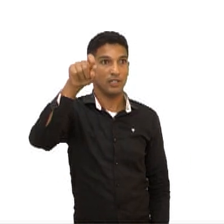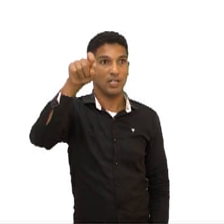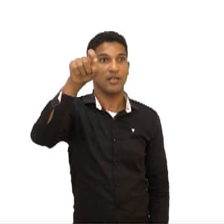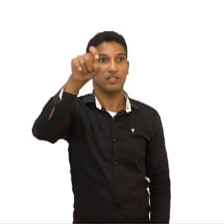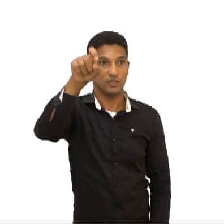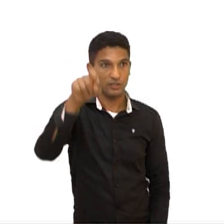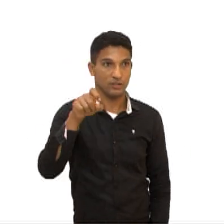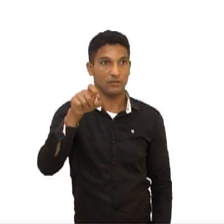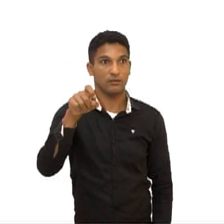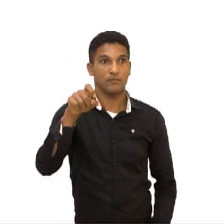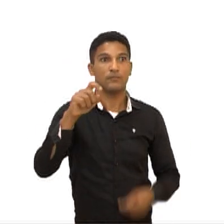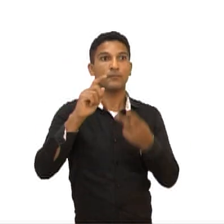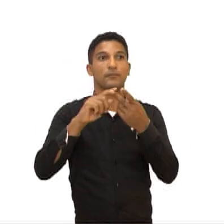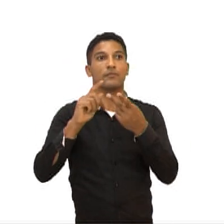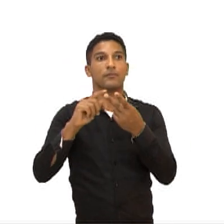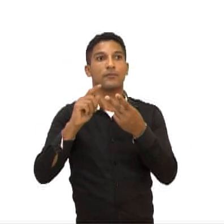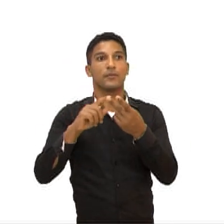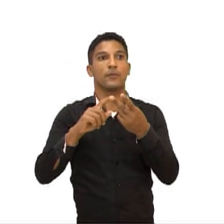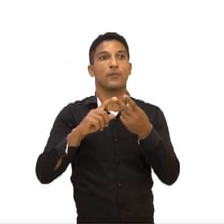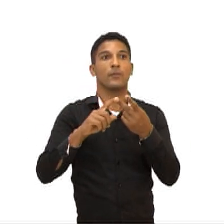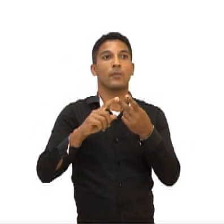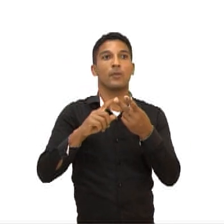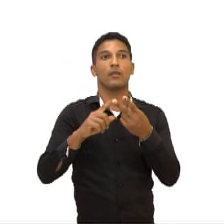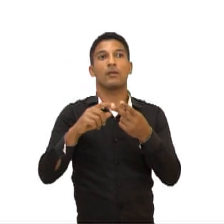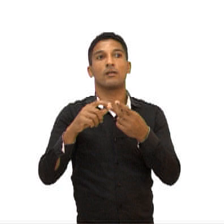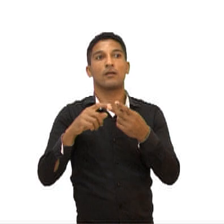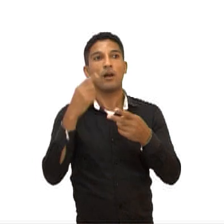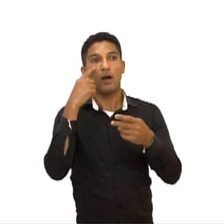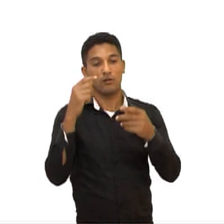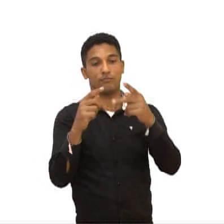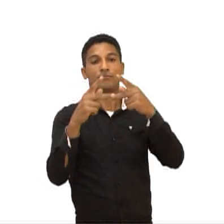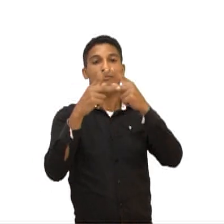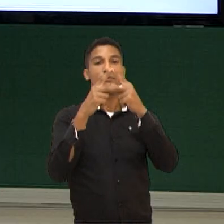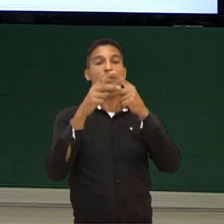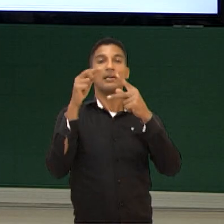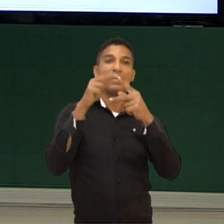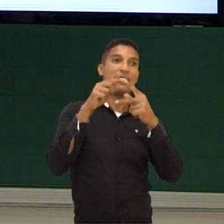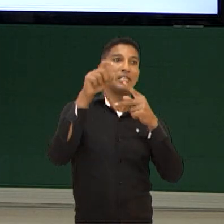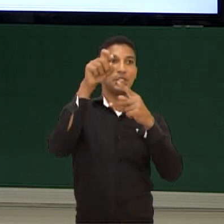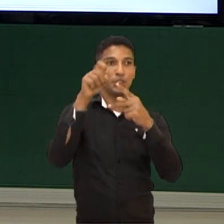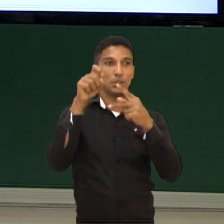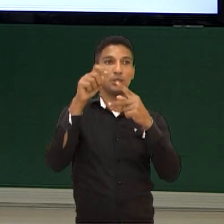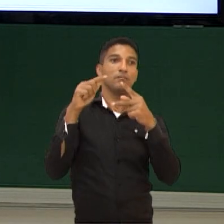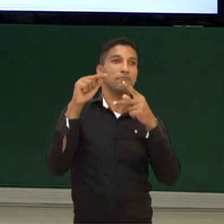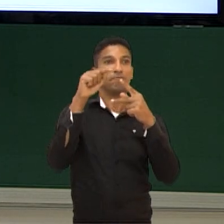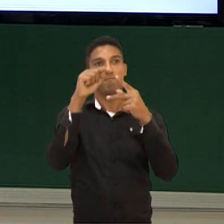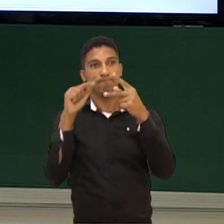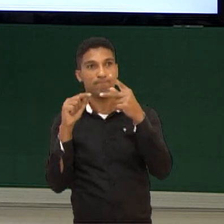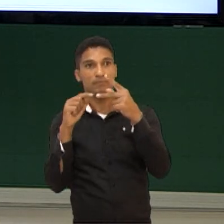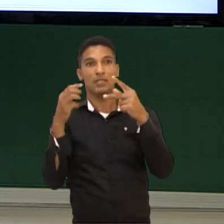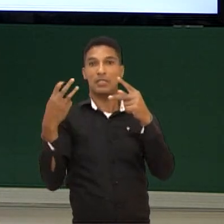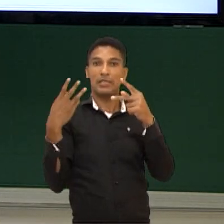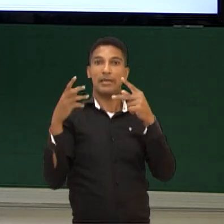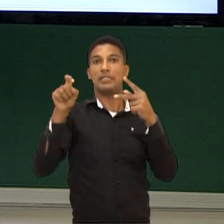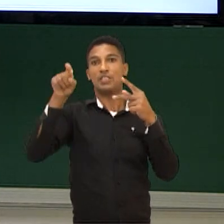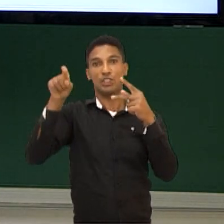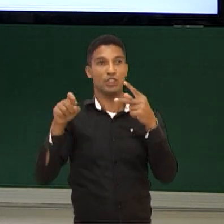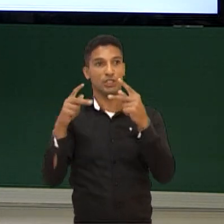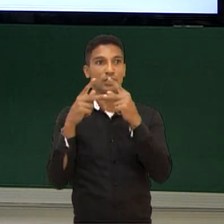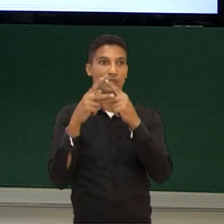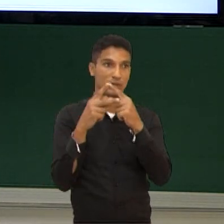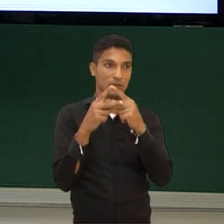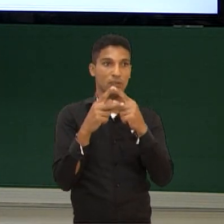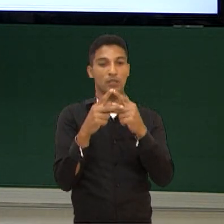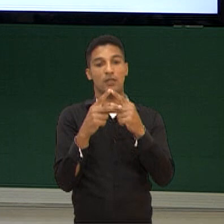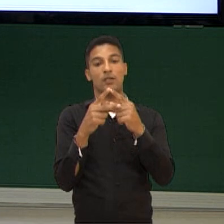que cada um desses valores quer dizer um dos ângulos do meu quadrilátero. e sabendo também que a medida